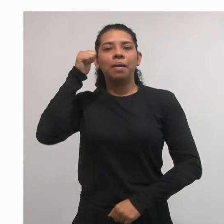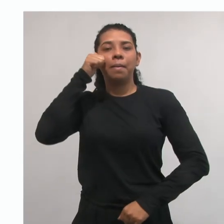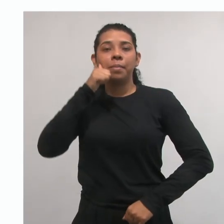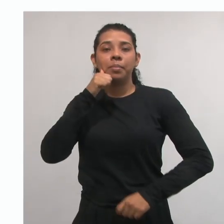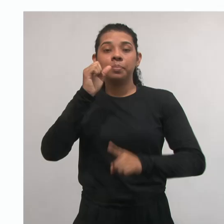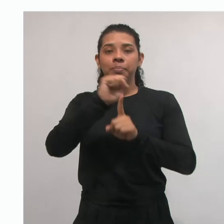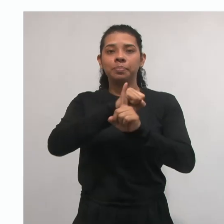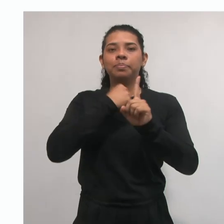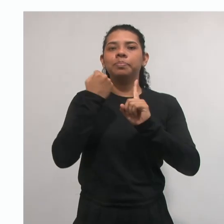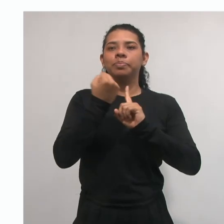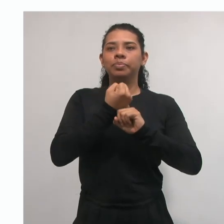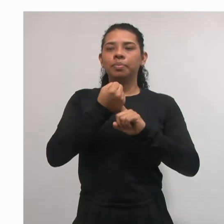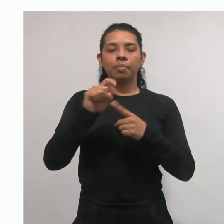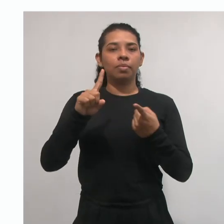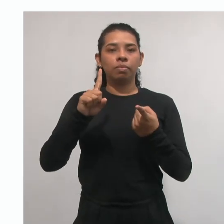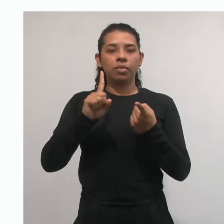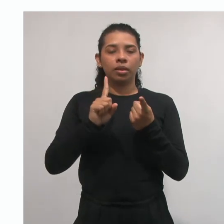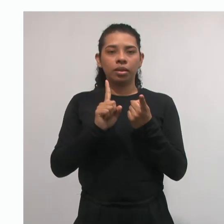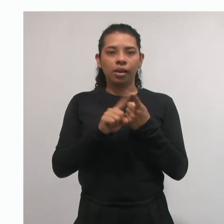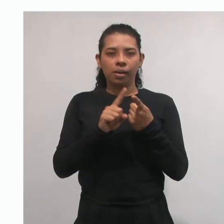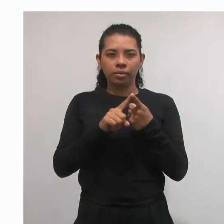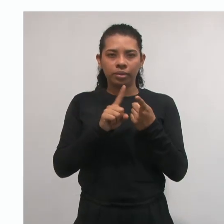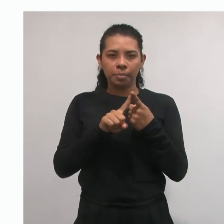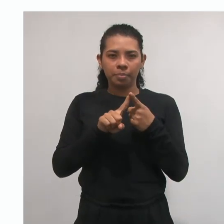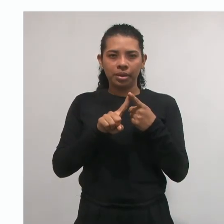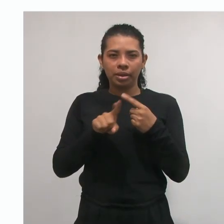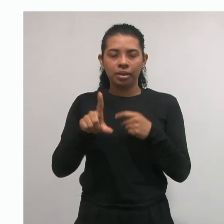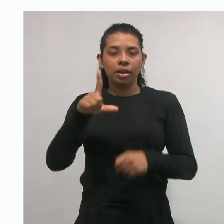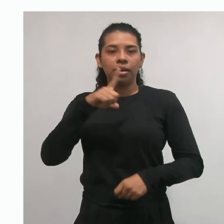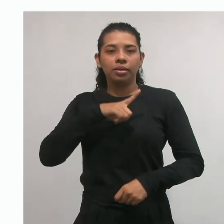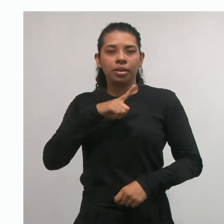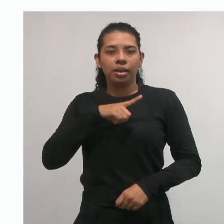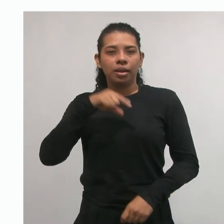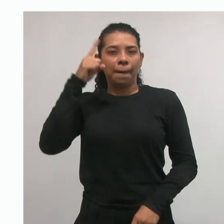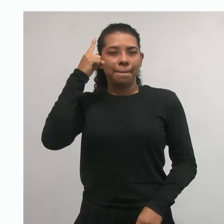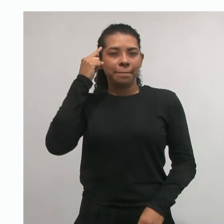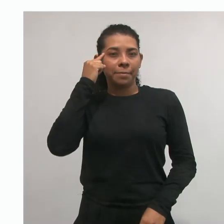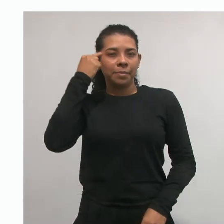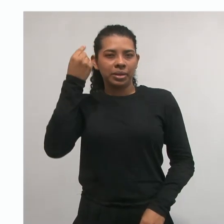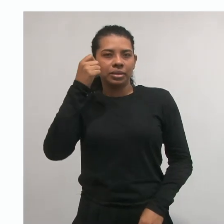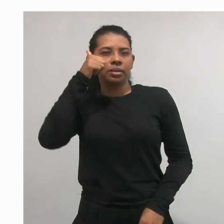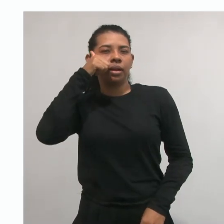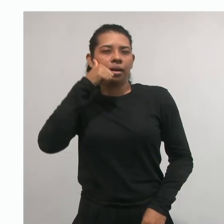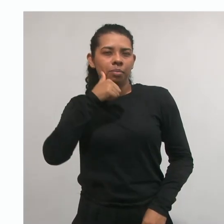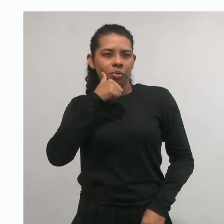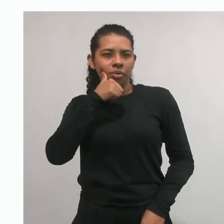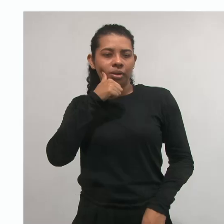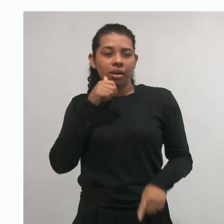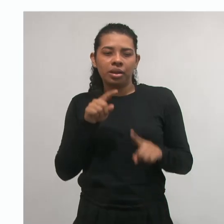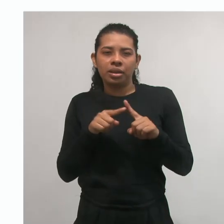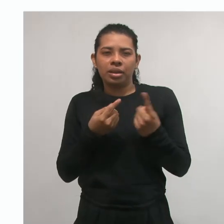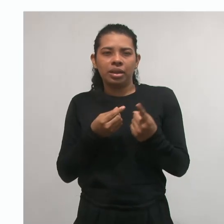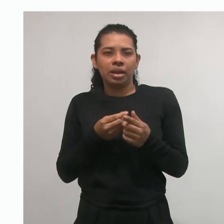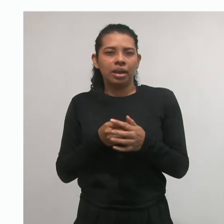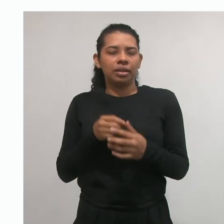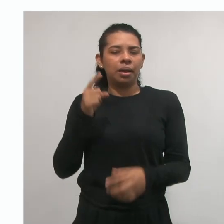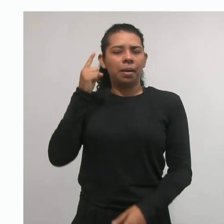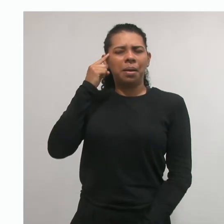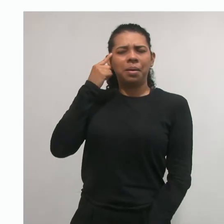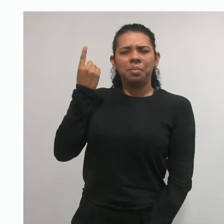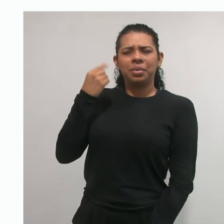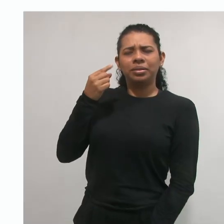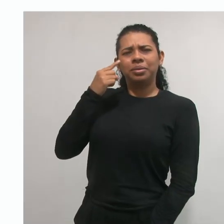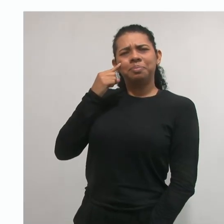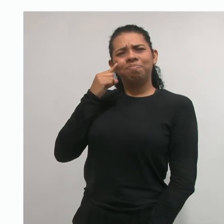dessa mulher na sociedade. Contemporaneamente, nós temos a pensadora Lélia Gonzalez, que critica